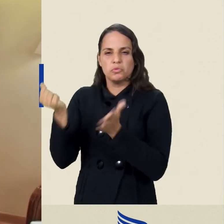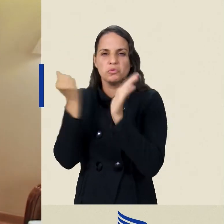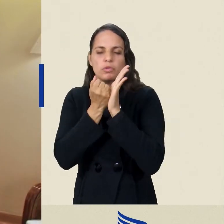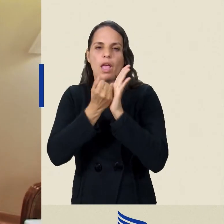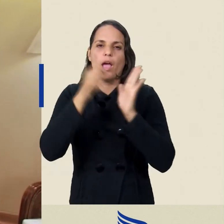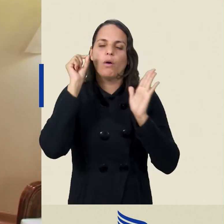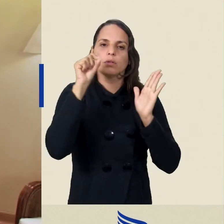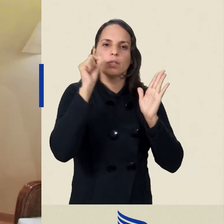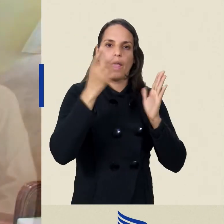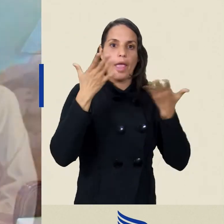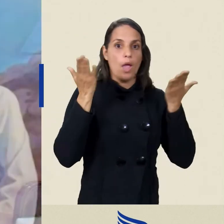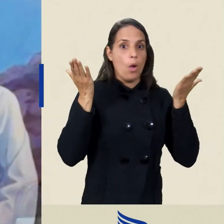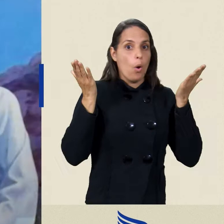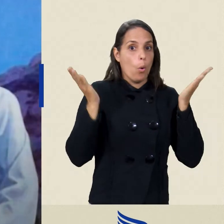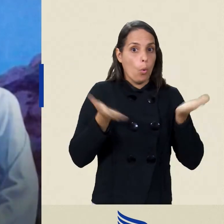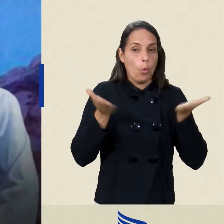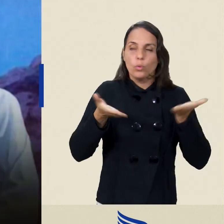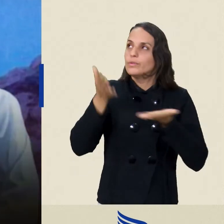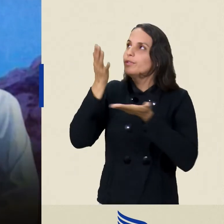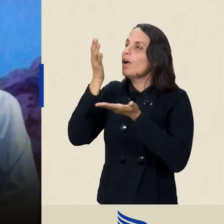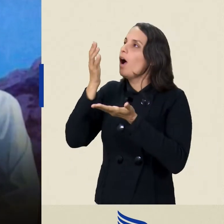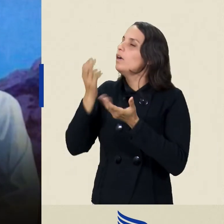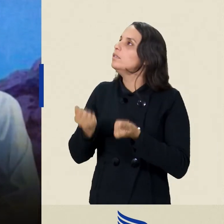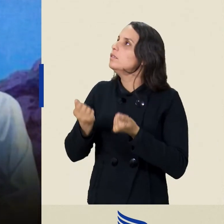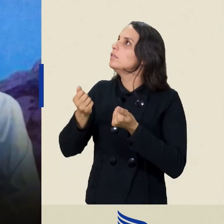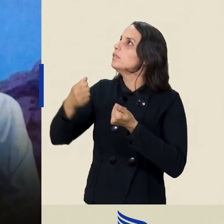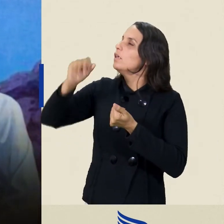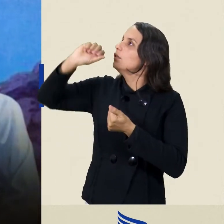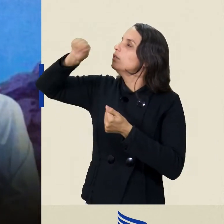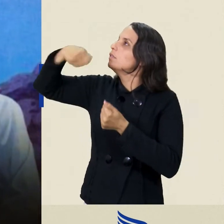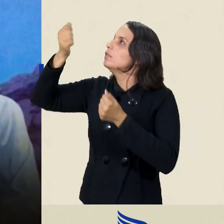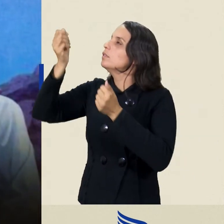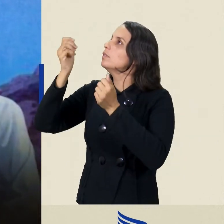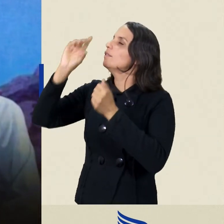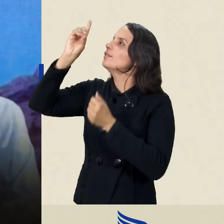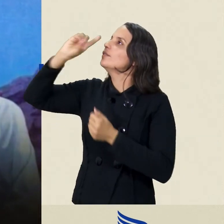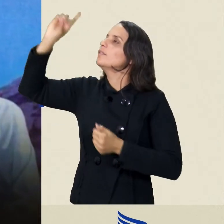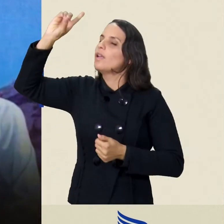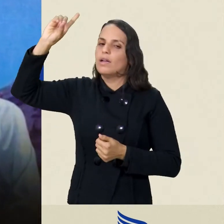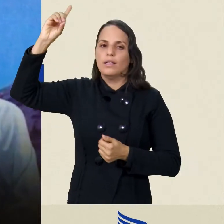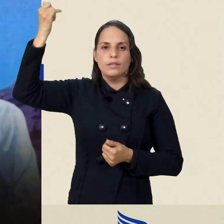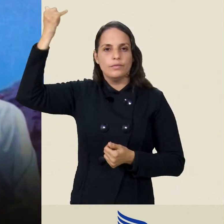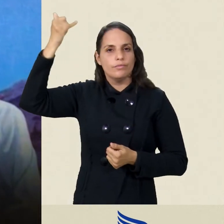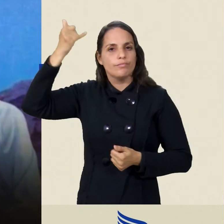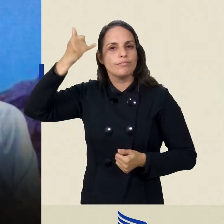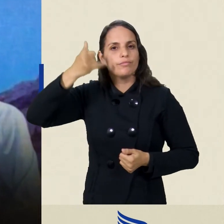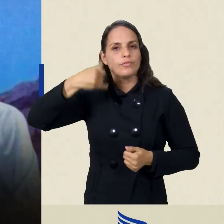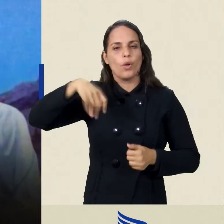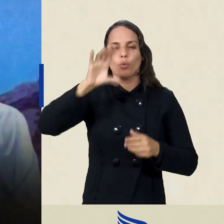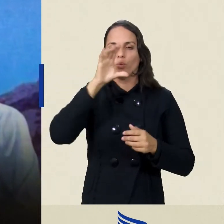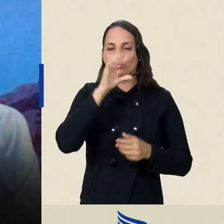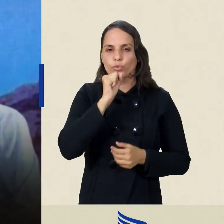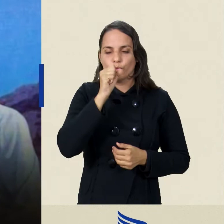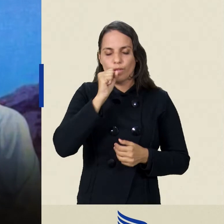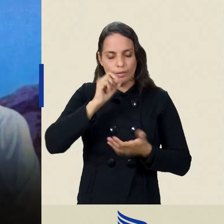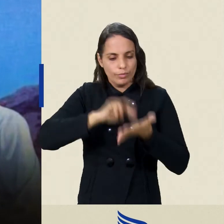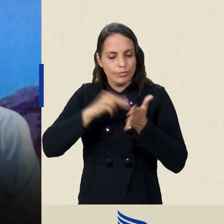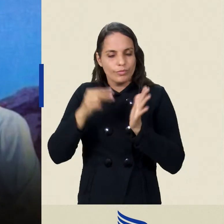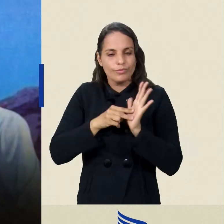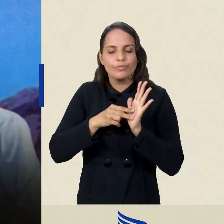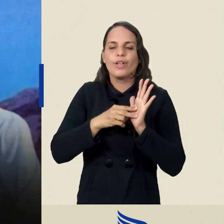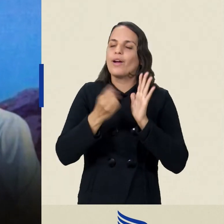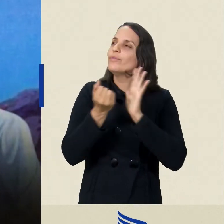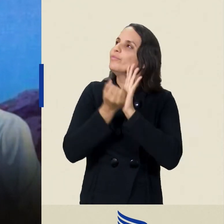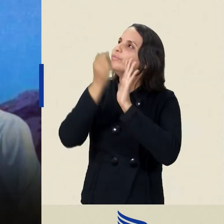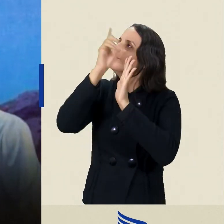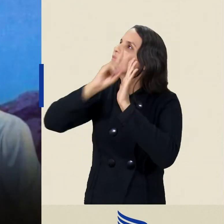hoje o sinal de Deus. E também lhes dei os meus sábados, para que servissem de sinal entre mim e eles,